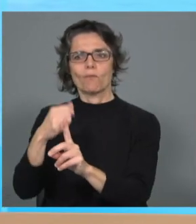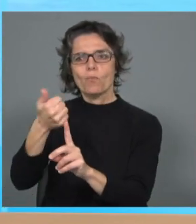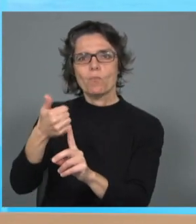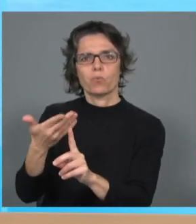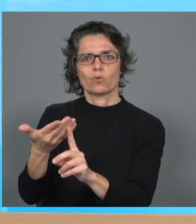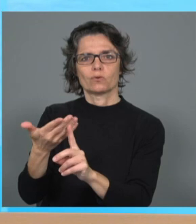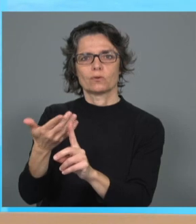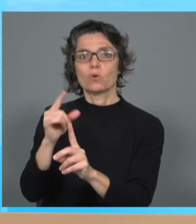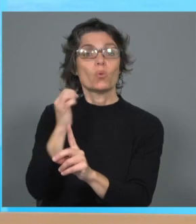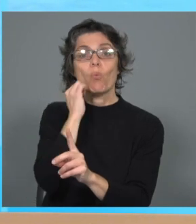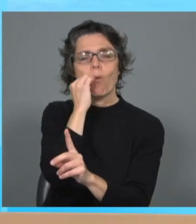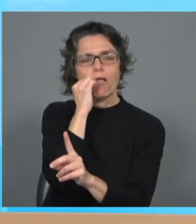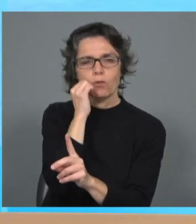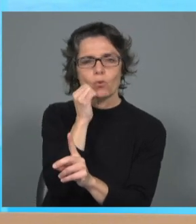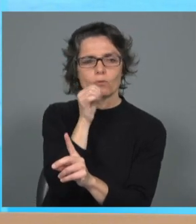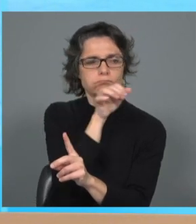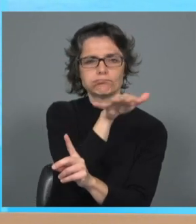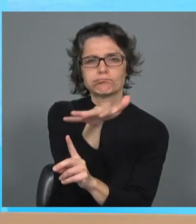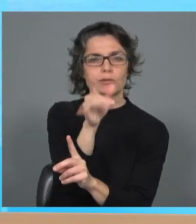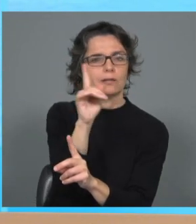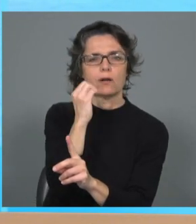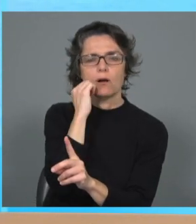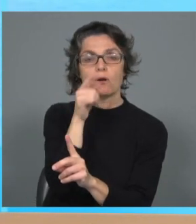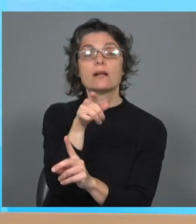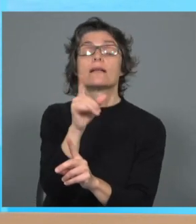Sim. Há uma dimensão de encontro e há uma dimensão